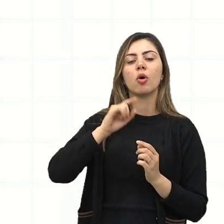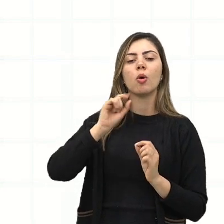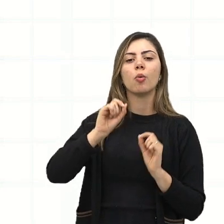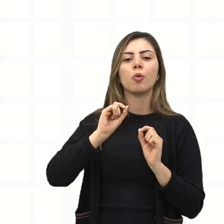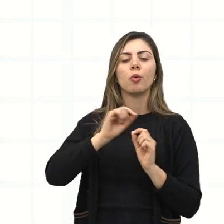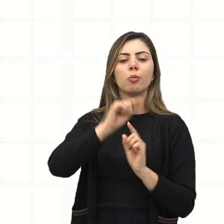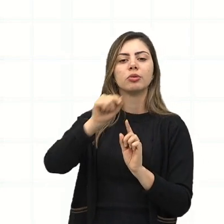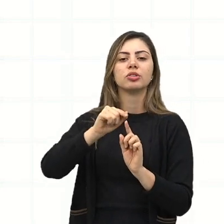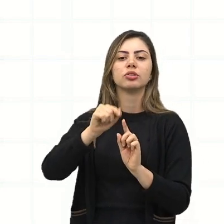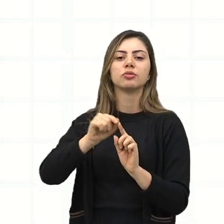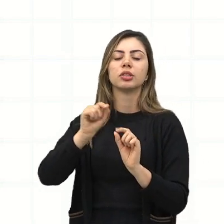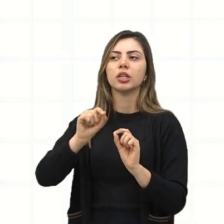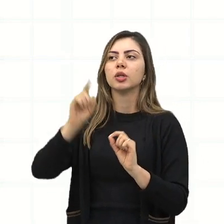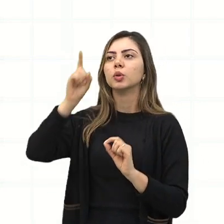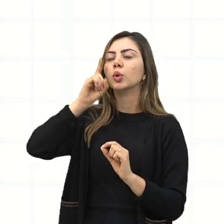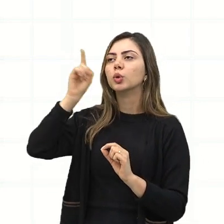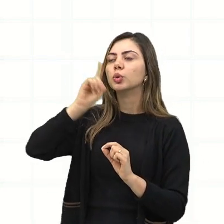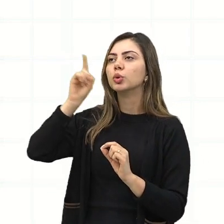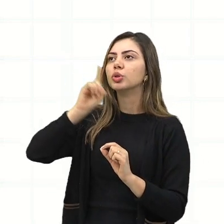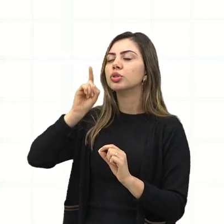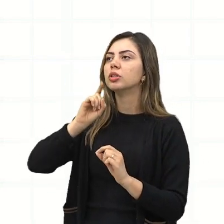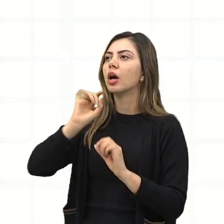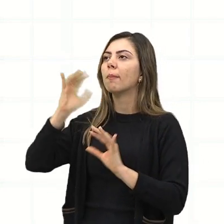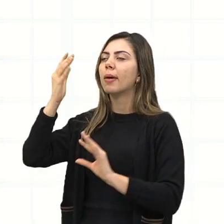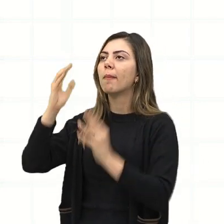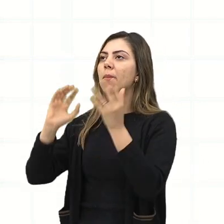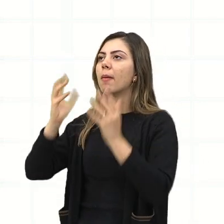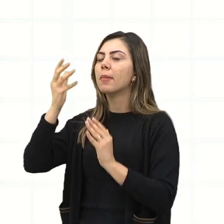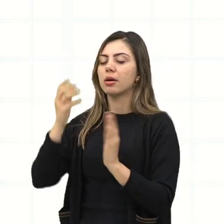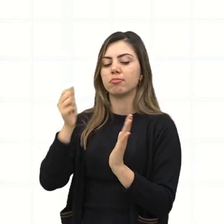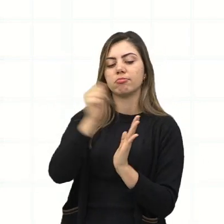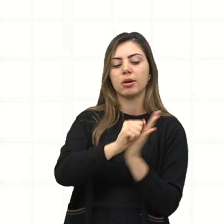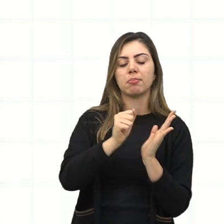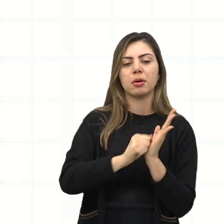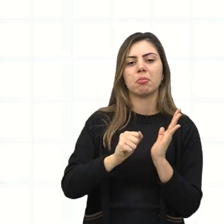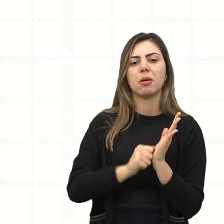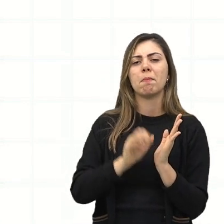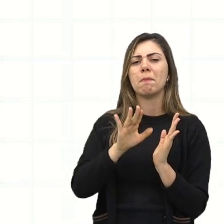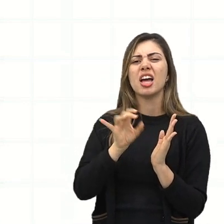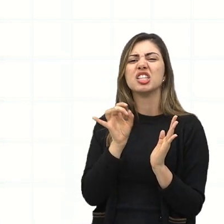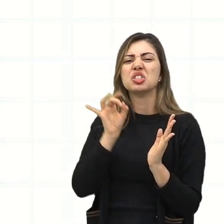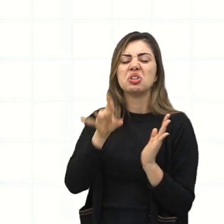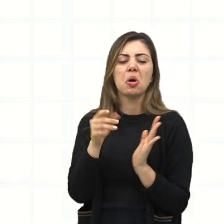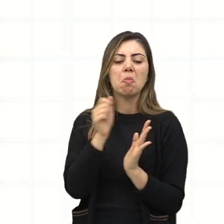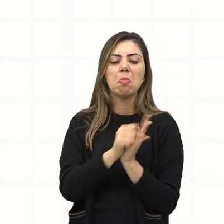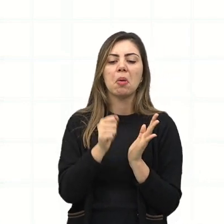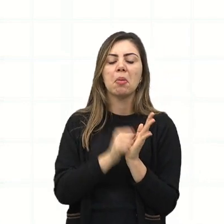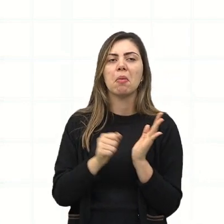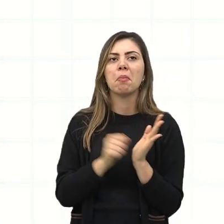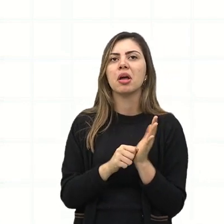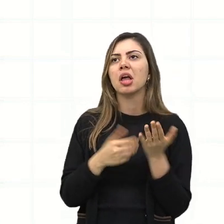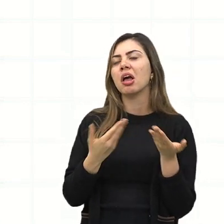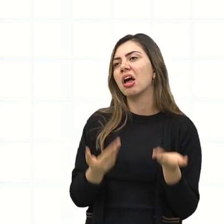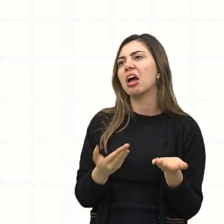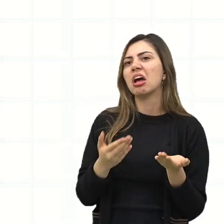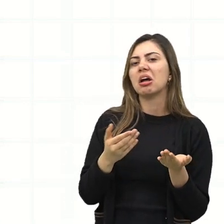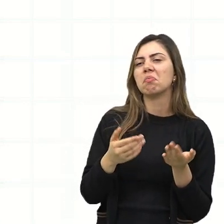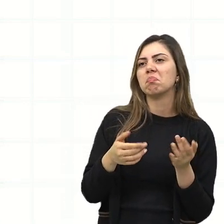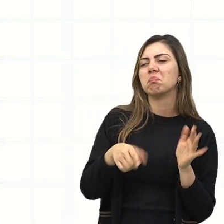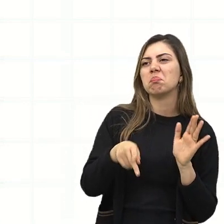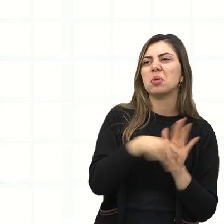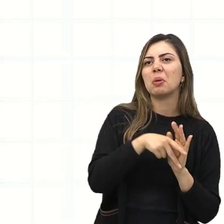dia. Só que se eu só relatar os eventos do dia a dia, eu não terei alguma coisa necessariamente literária. Por isso